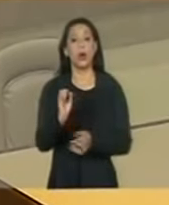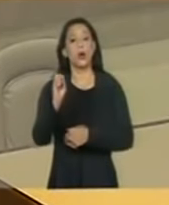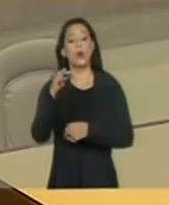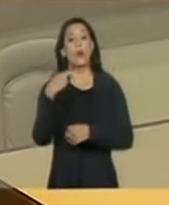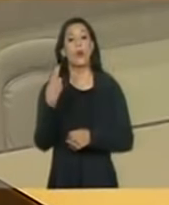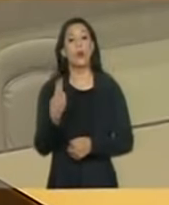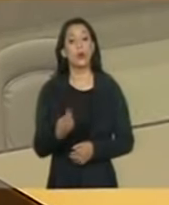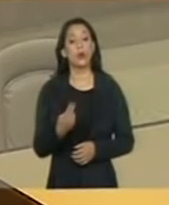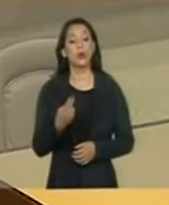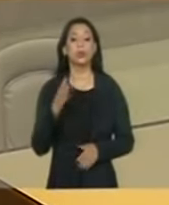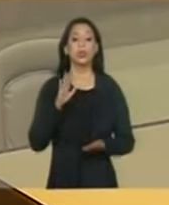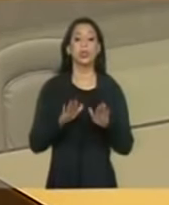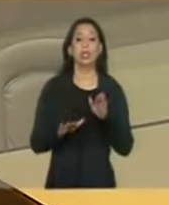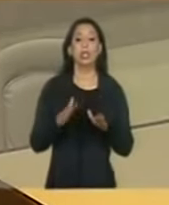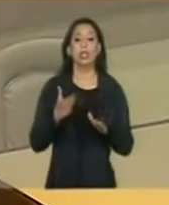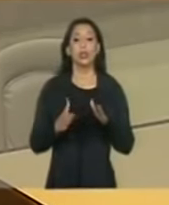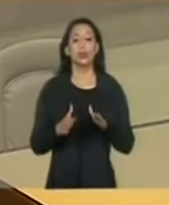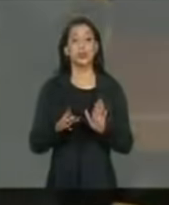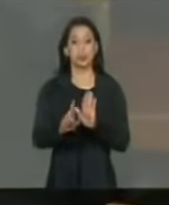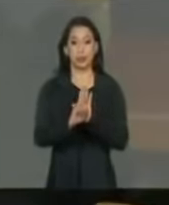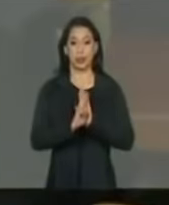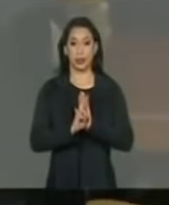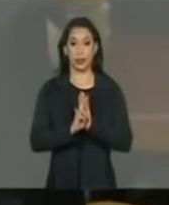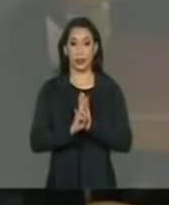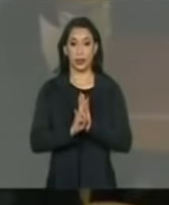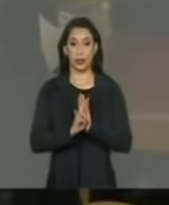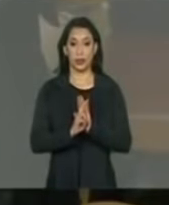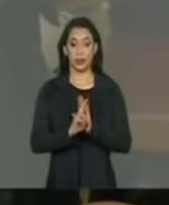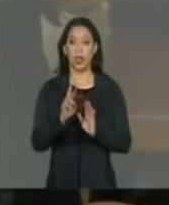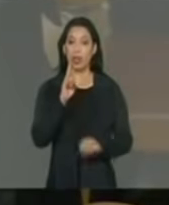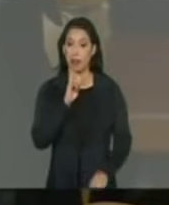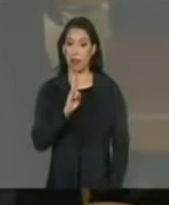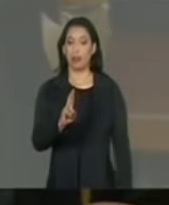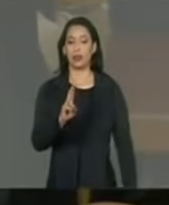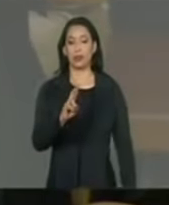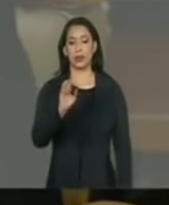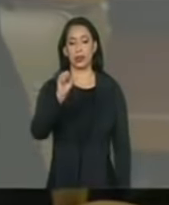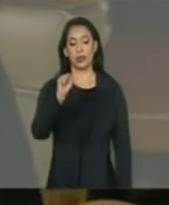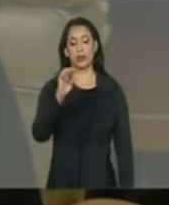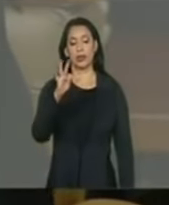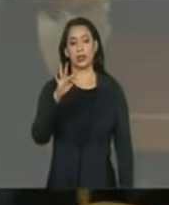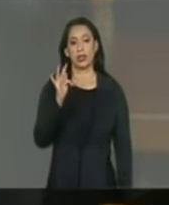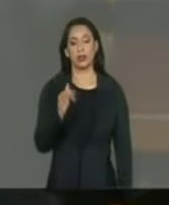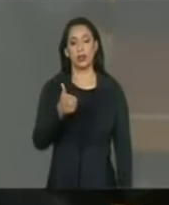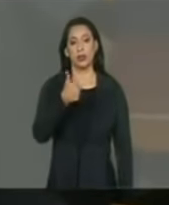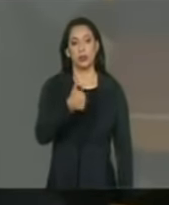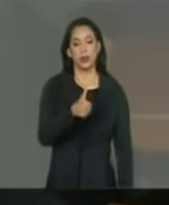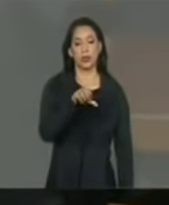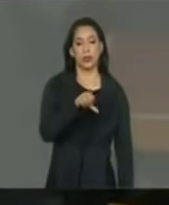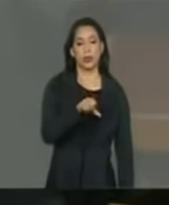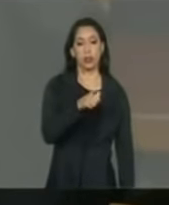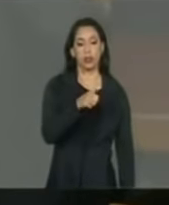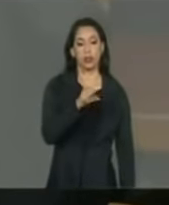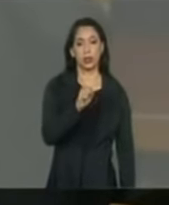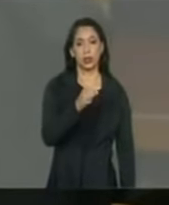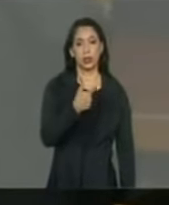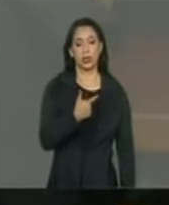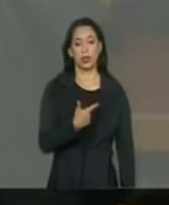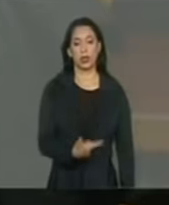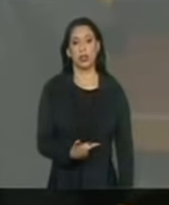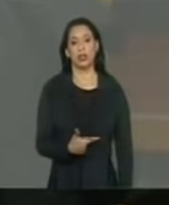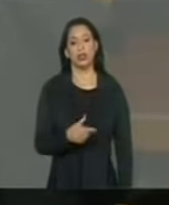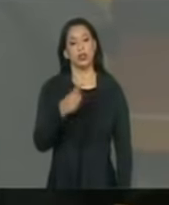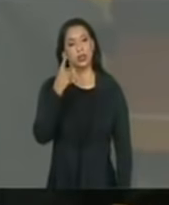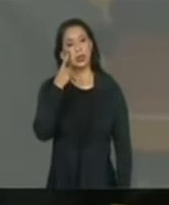a uma honra recurso respondeu o supremo tribunal federal em 1982 devo observar